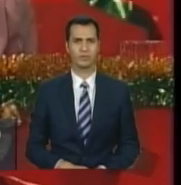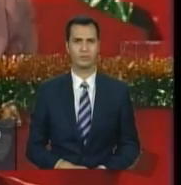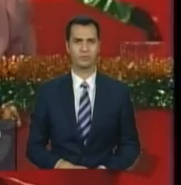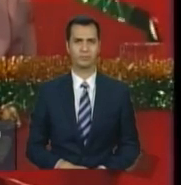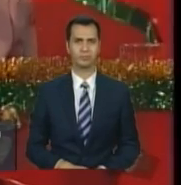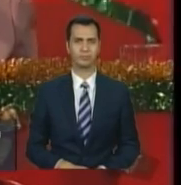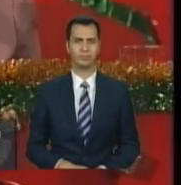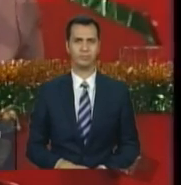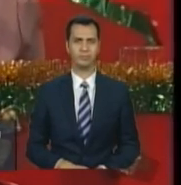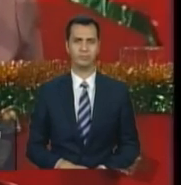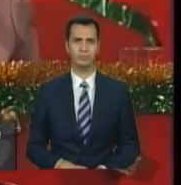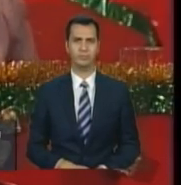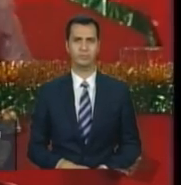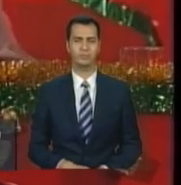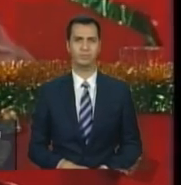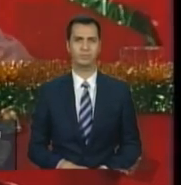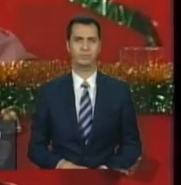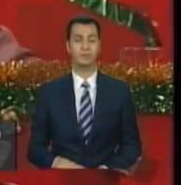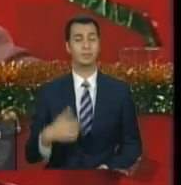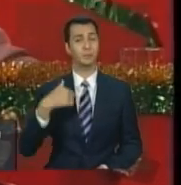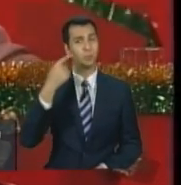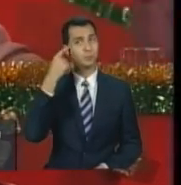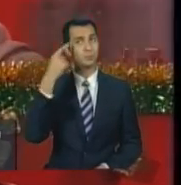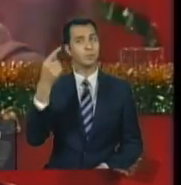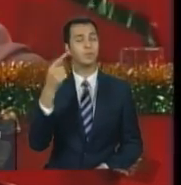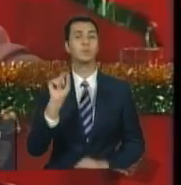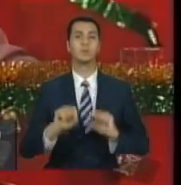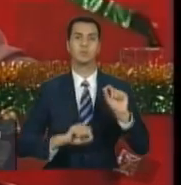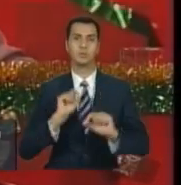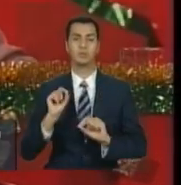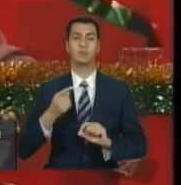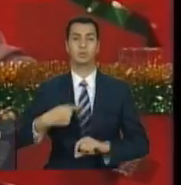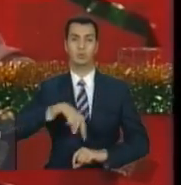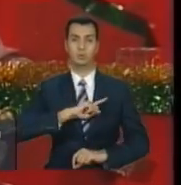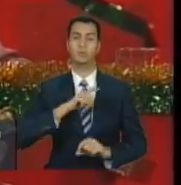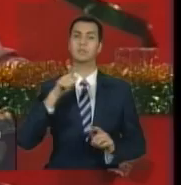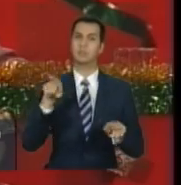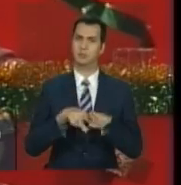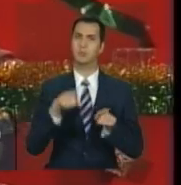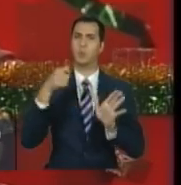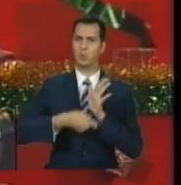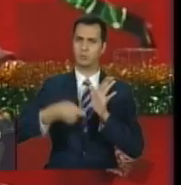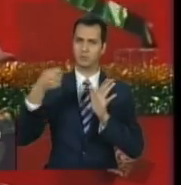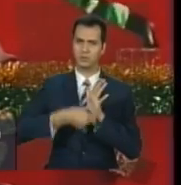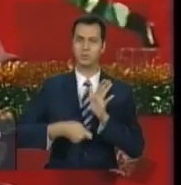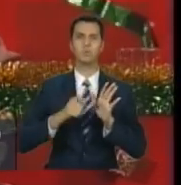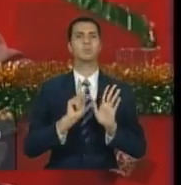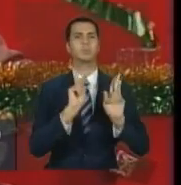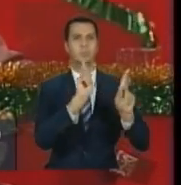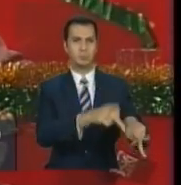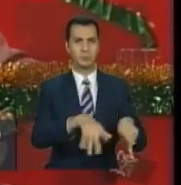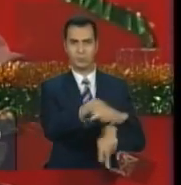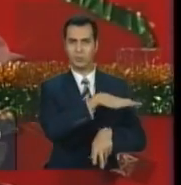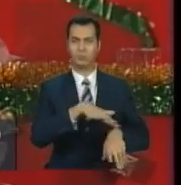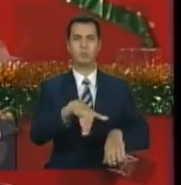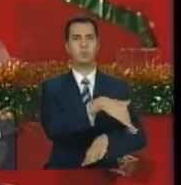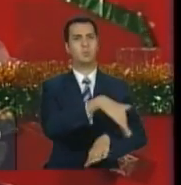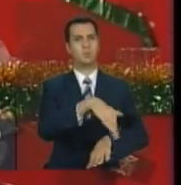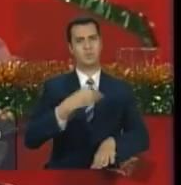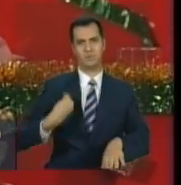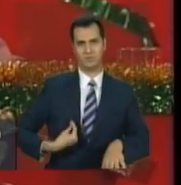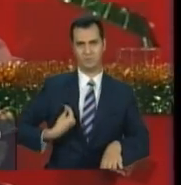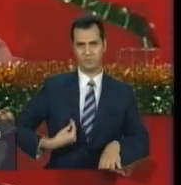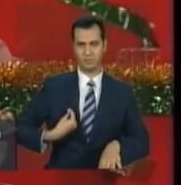que nós temos todo um dever em relação à população de rua. E o primeiro